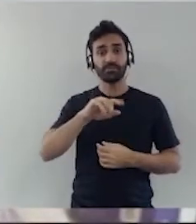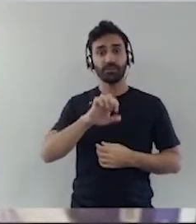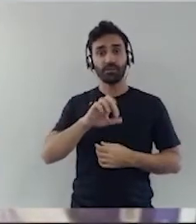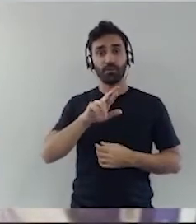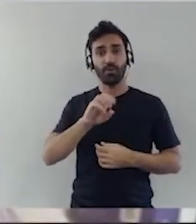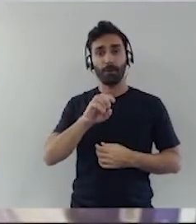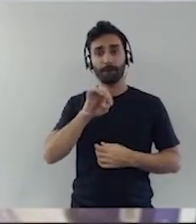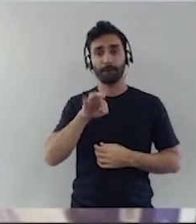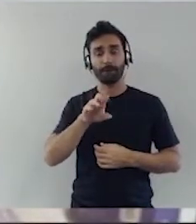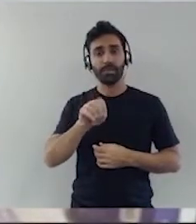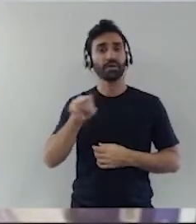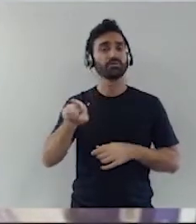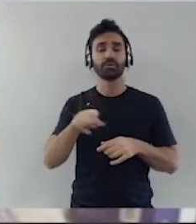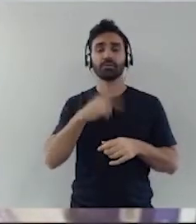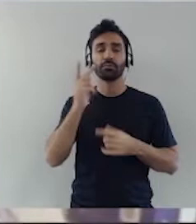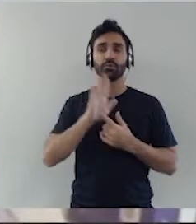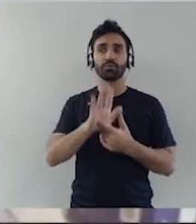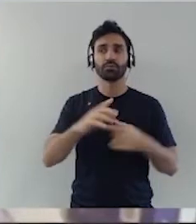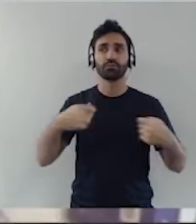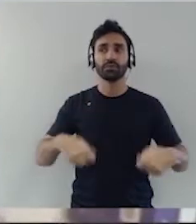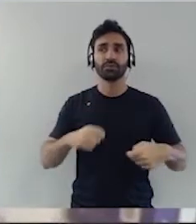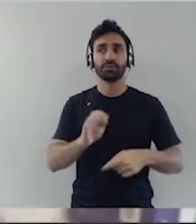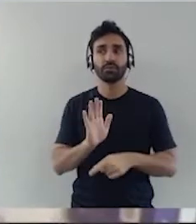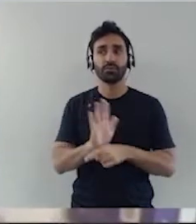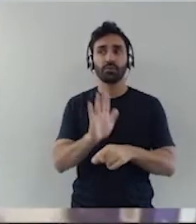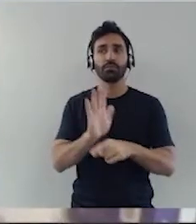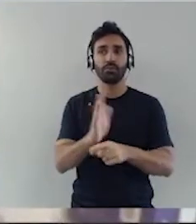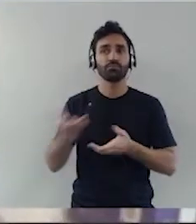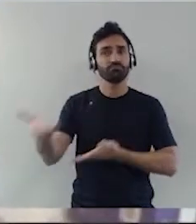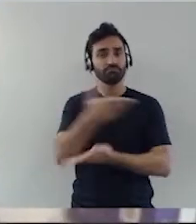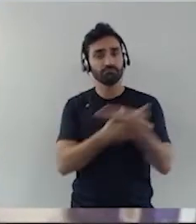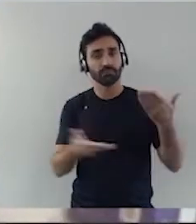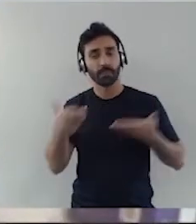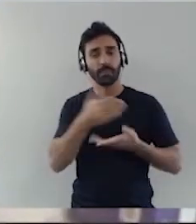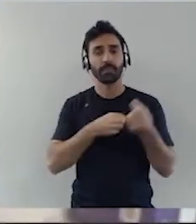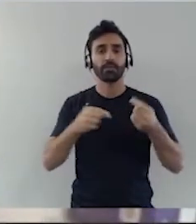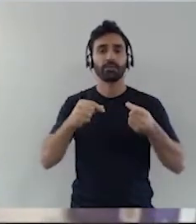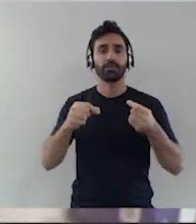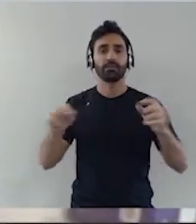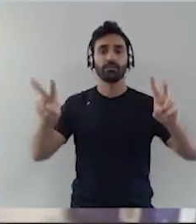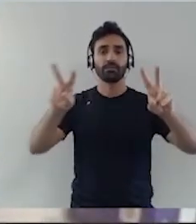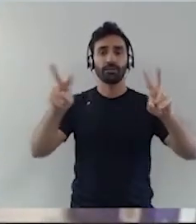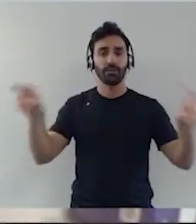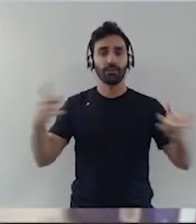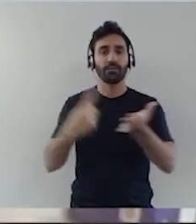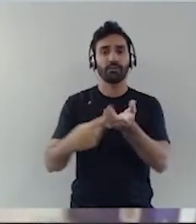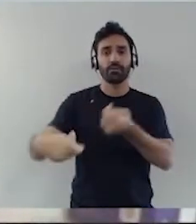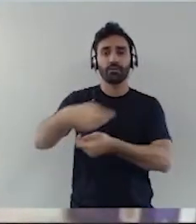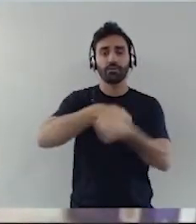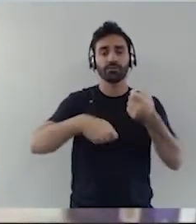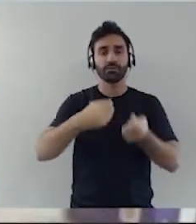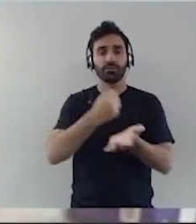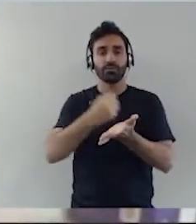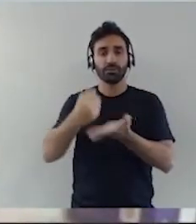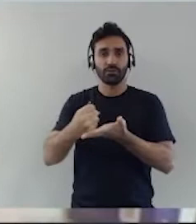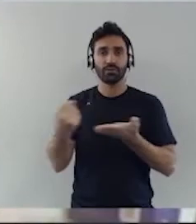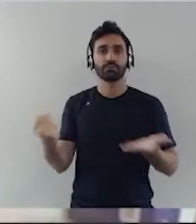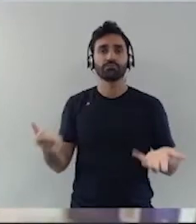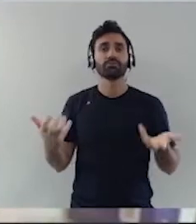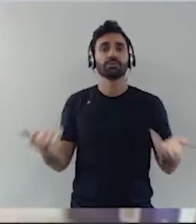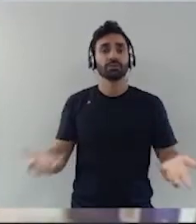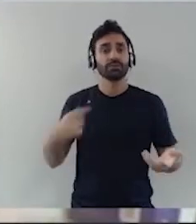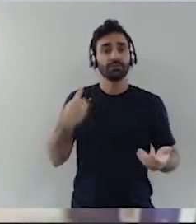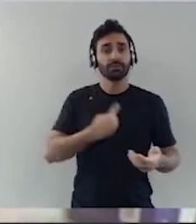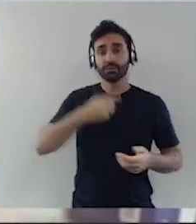ele enfatizou a necessária cooperação nesse momento em temas de renegociação contratual. O que lembra a gente